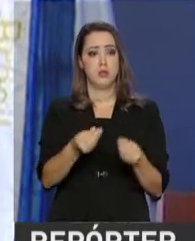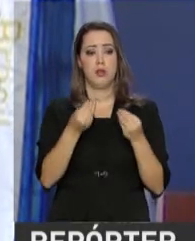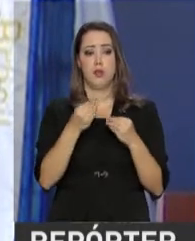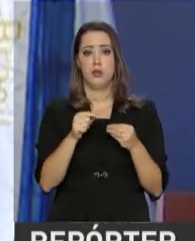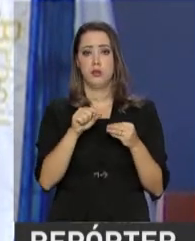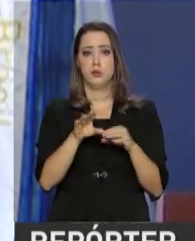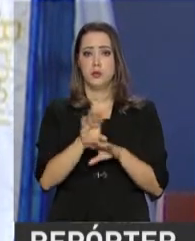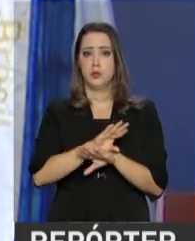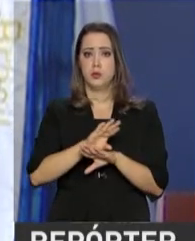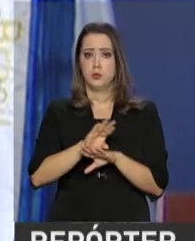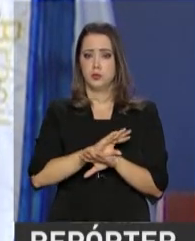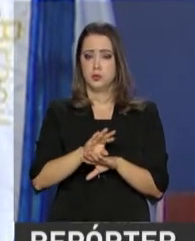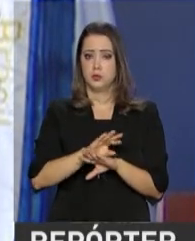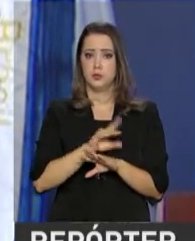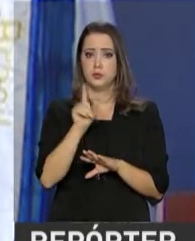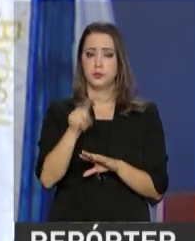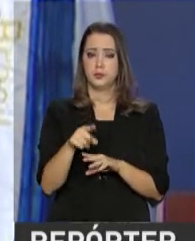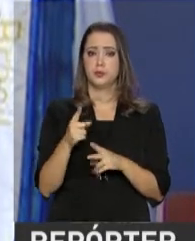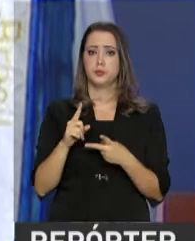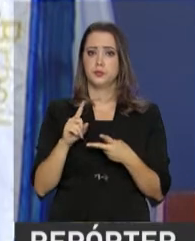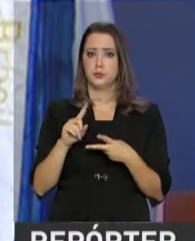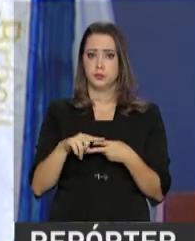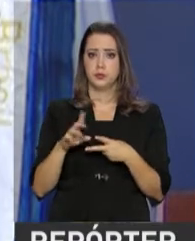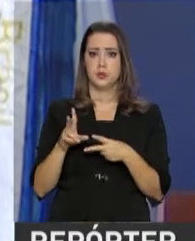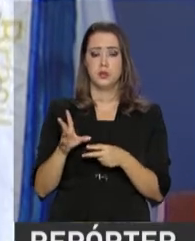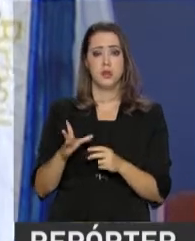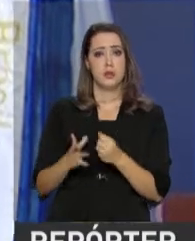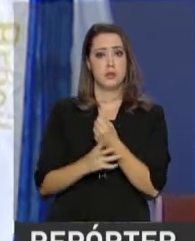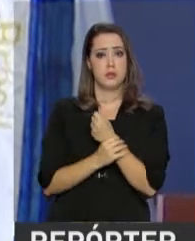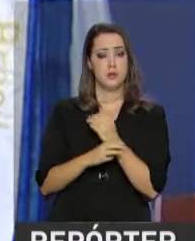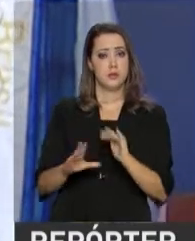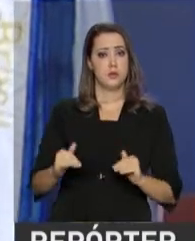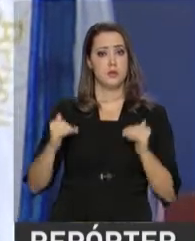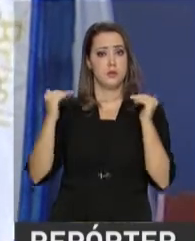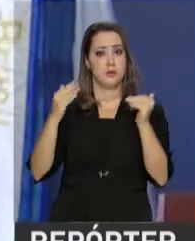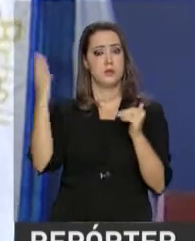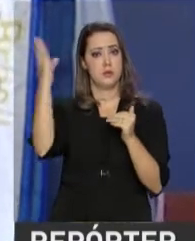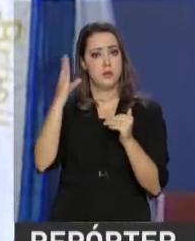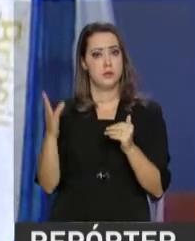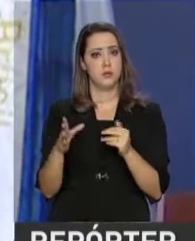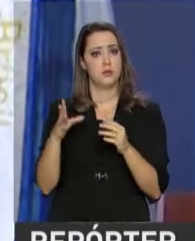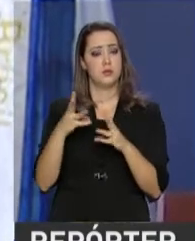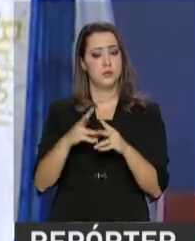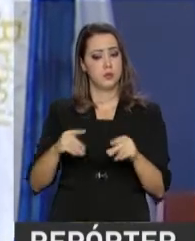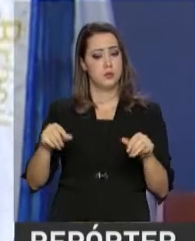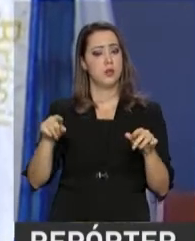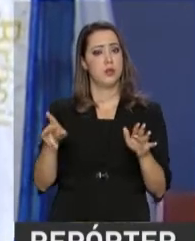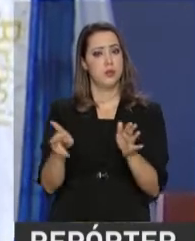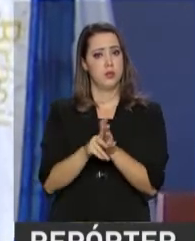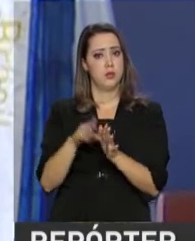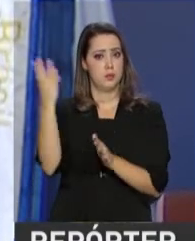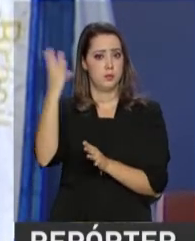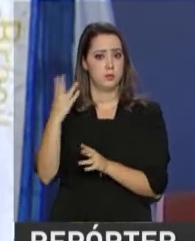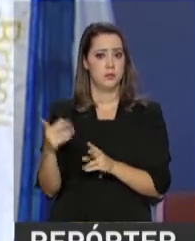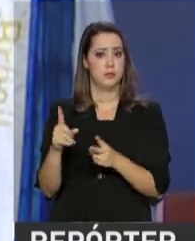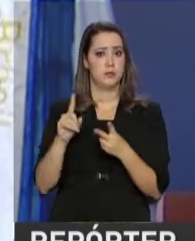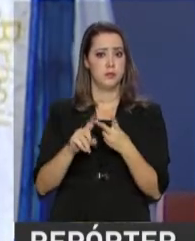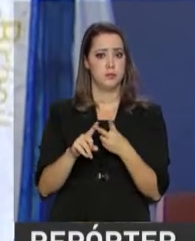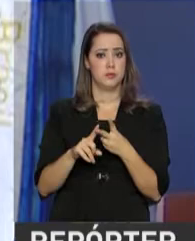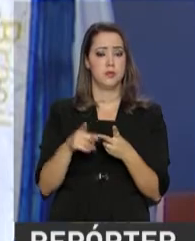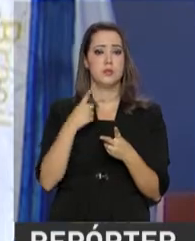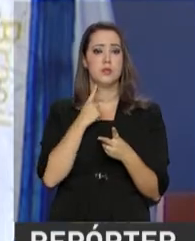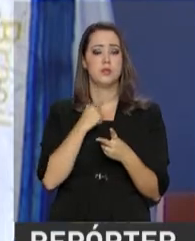brasileira que é de assegurar a soberania manter o território e em couro os